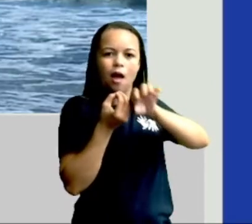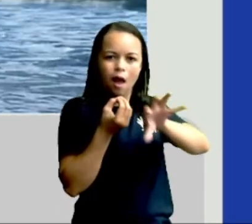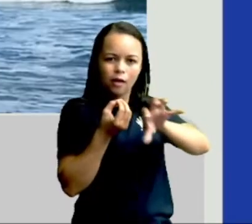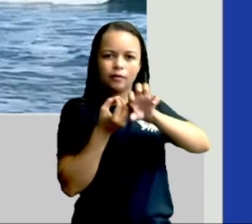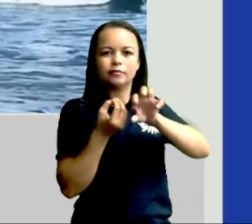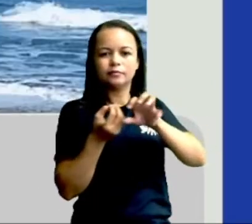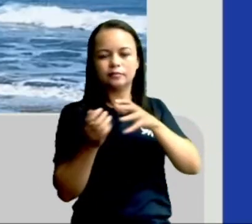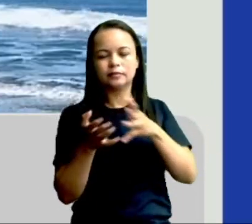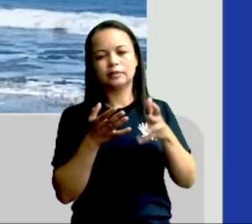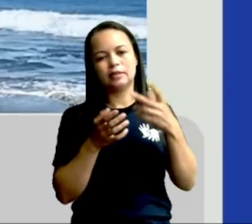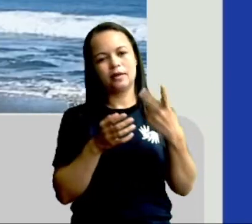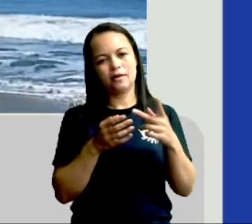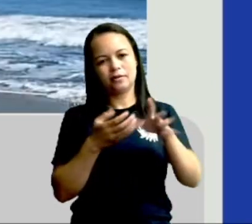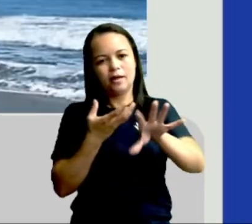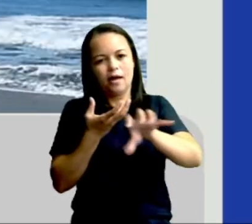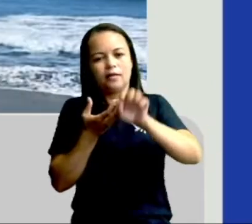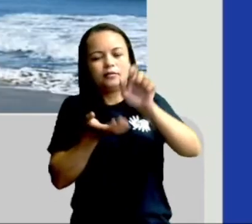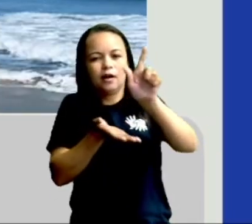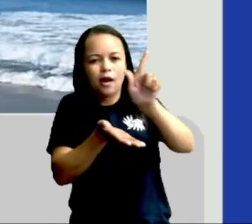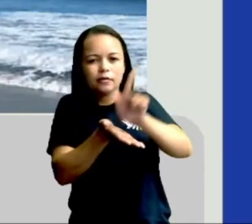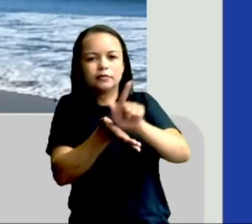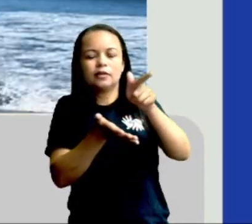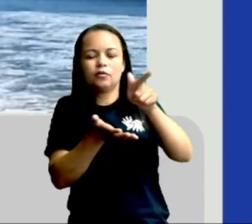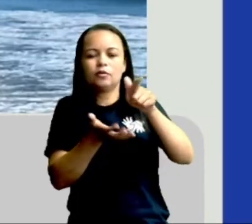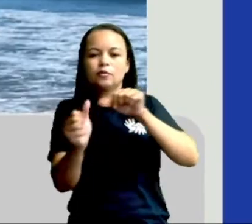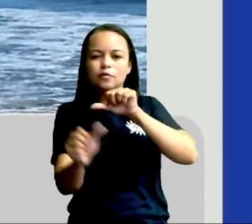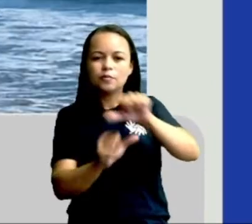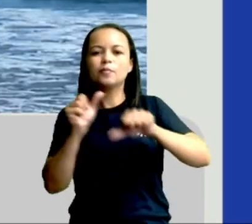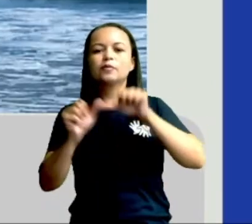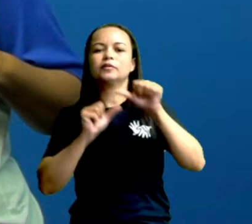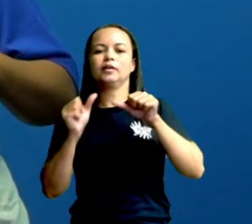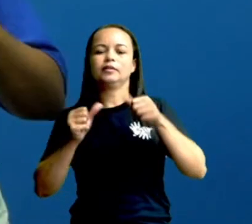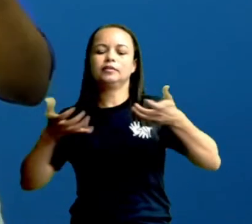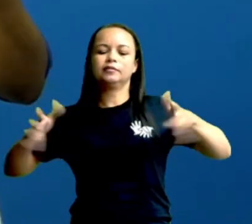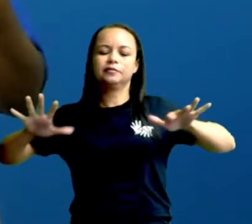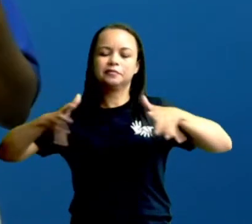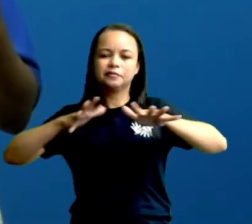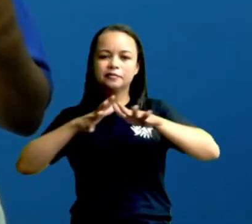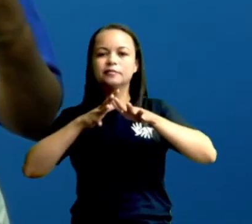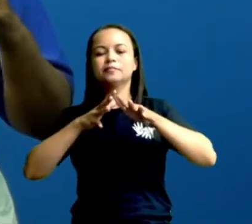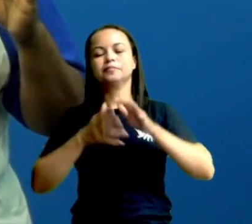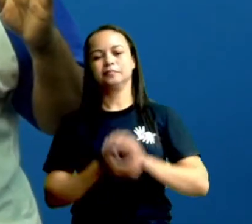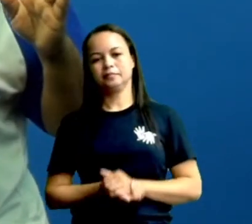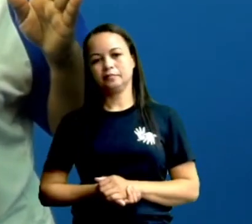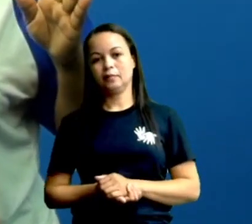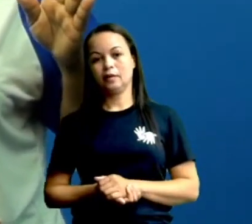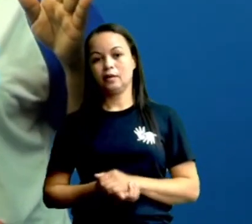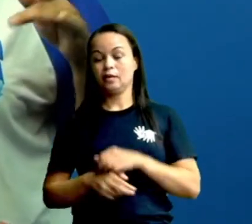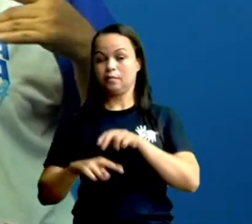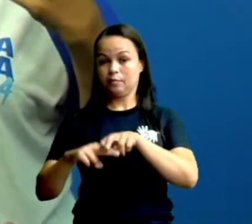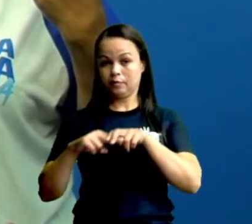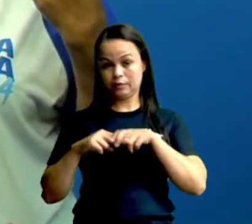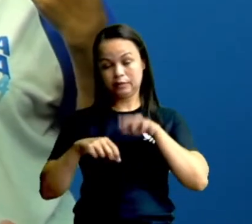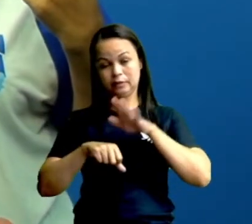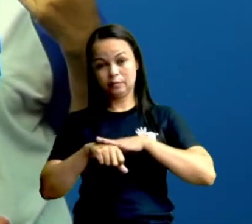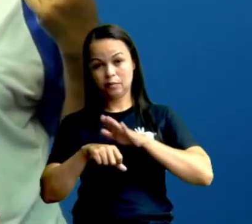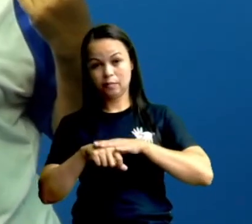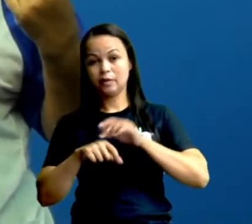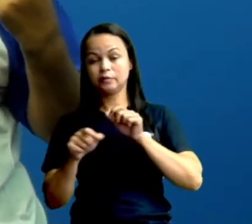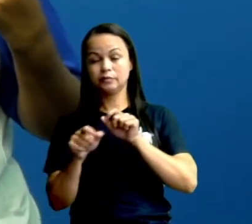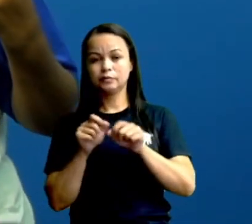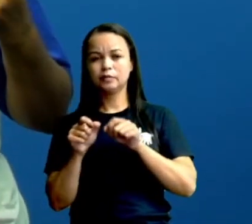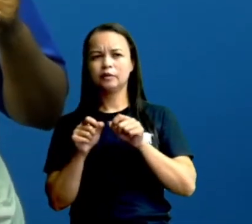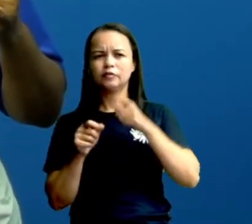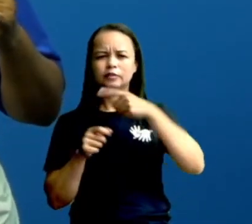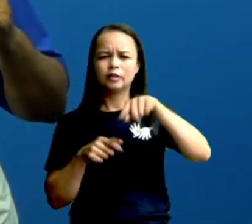puxando. E essa atração provoca mudança nos níveis das águas. É por isso que há momento, época, se vocês verem